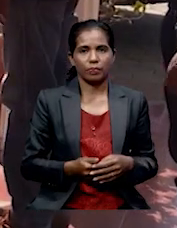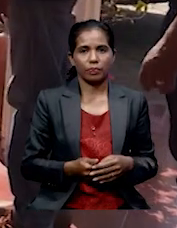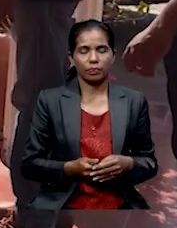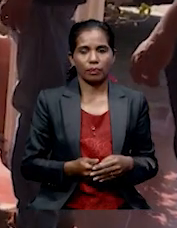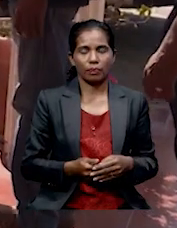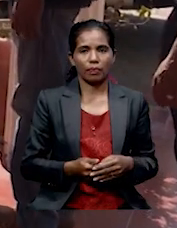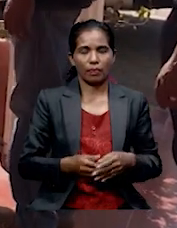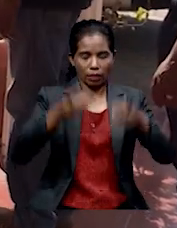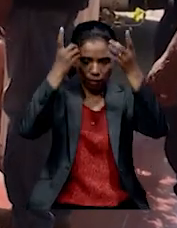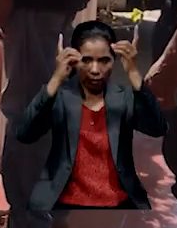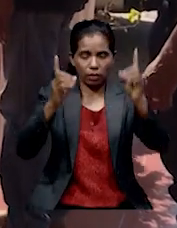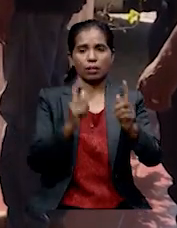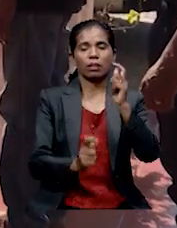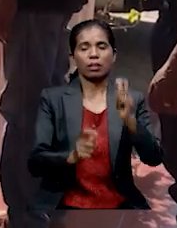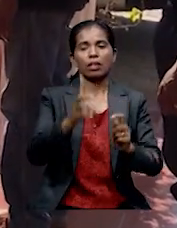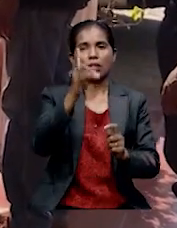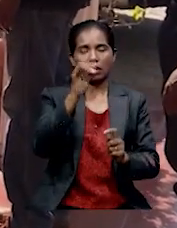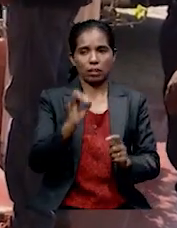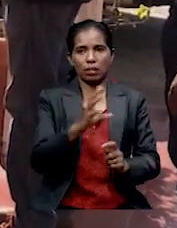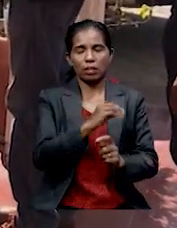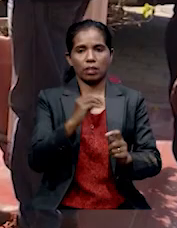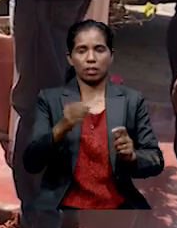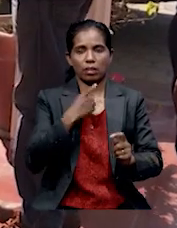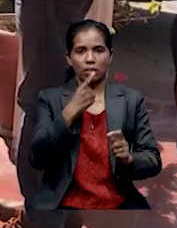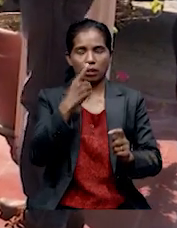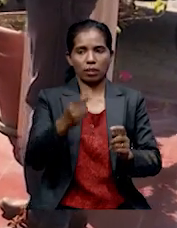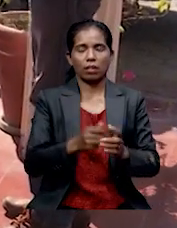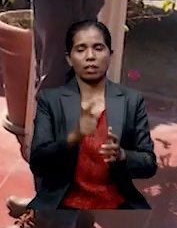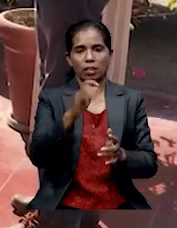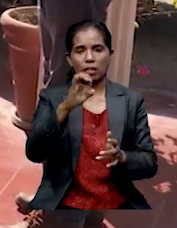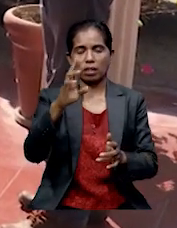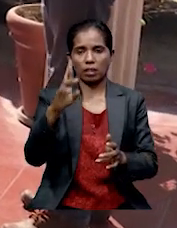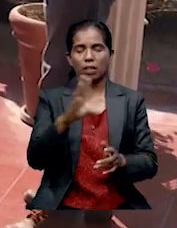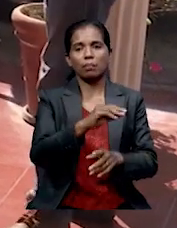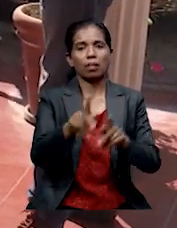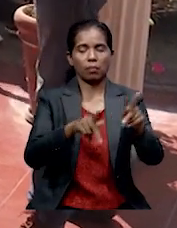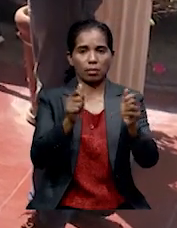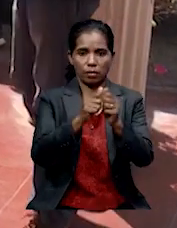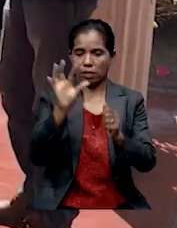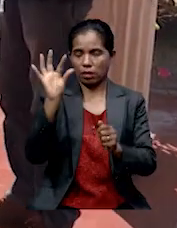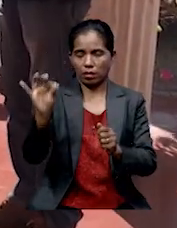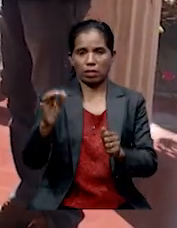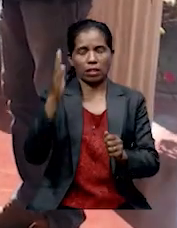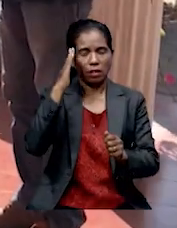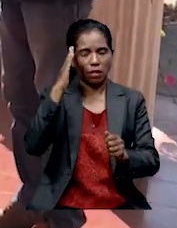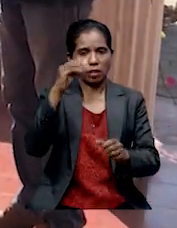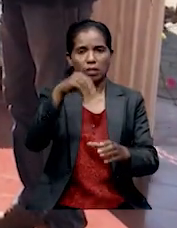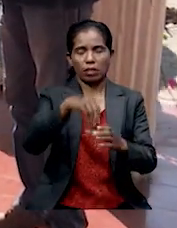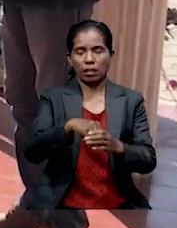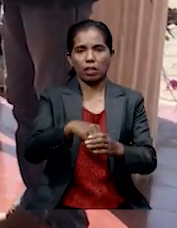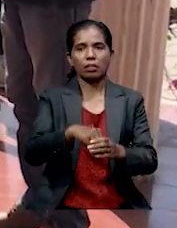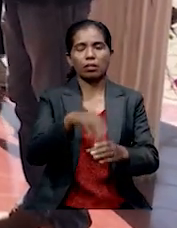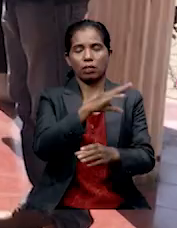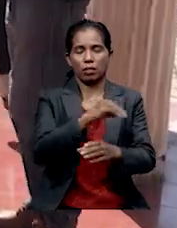Di sejang Tribunal Distrital Dili fo termo identidade residensia Katir ba arguido na insia, debe disconfia involve caso tráfico droga,